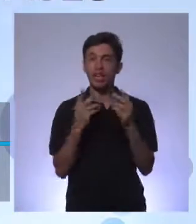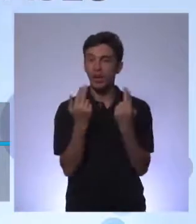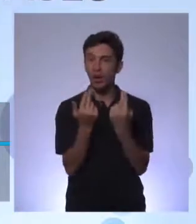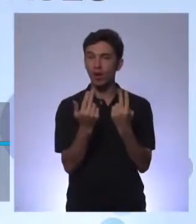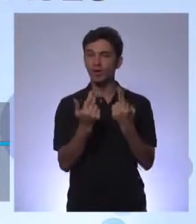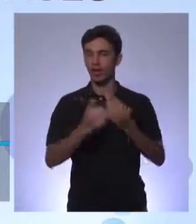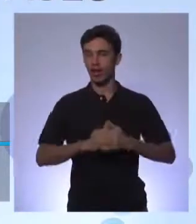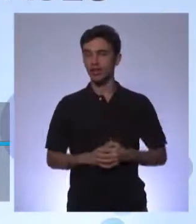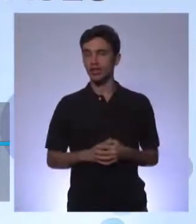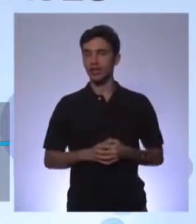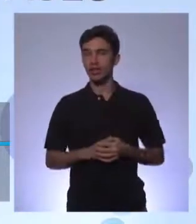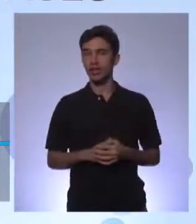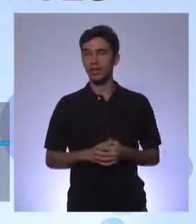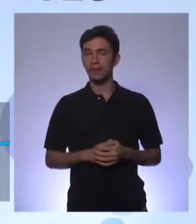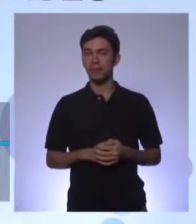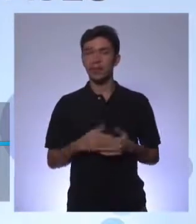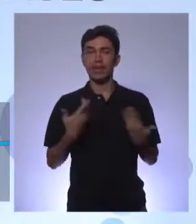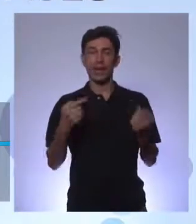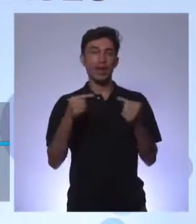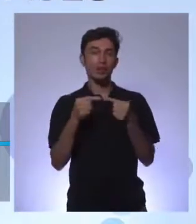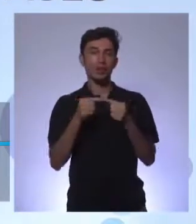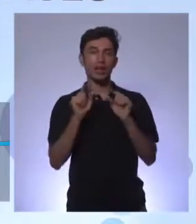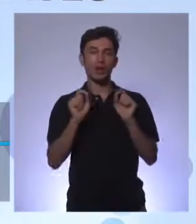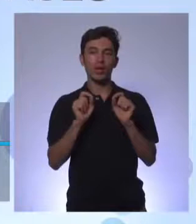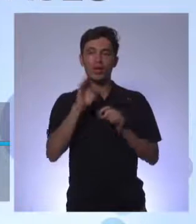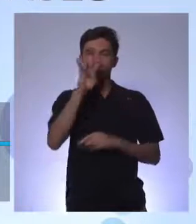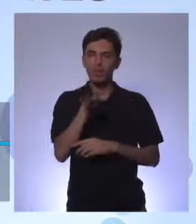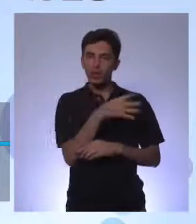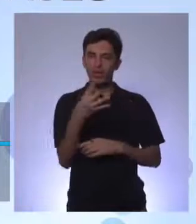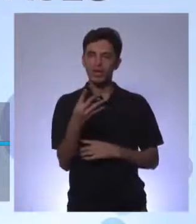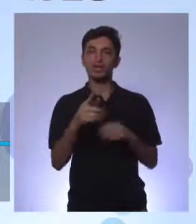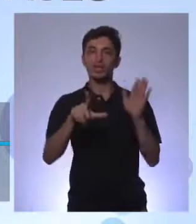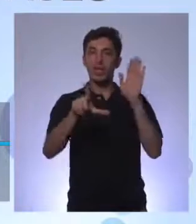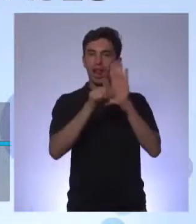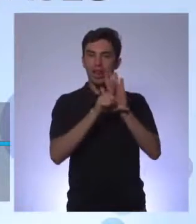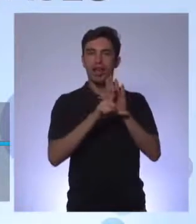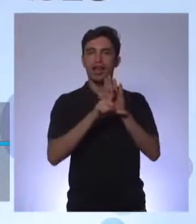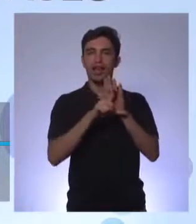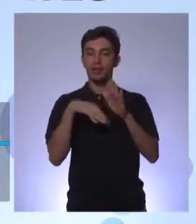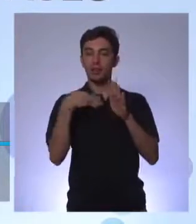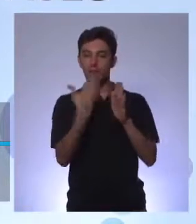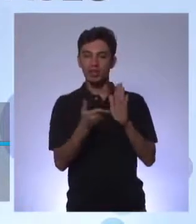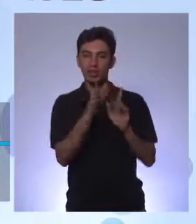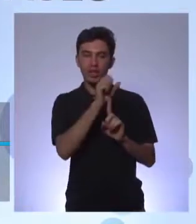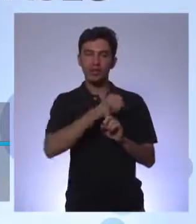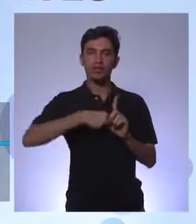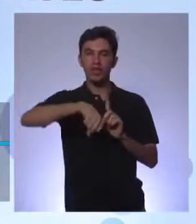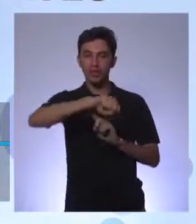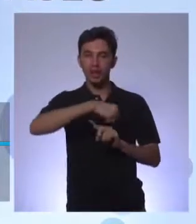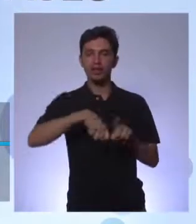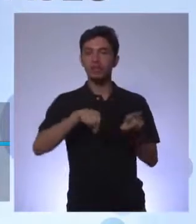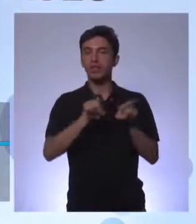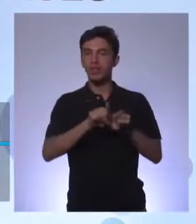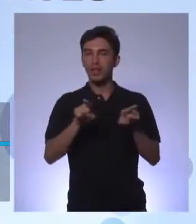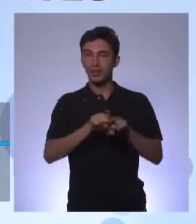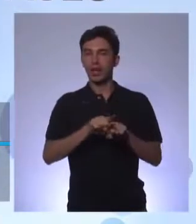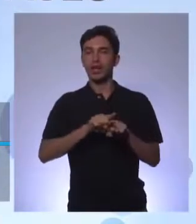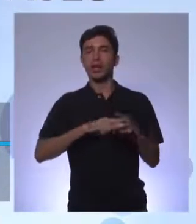aonde há uma planificação aí das leis perante a sociedade, e também